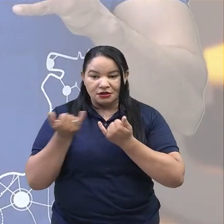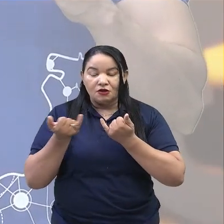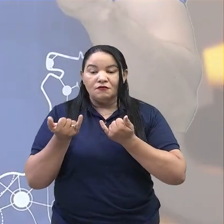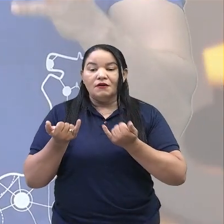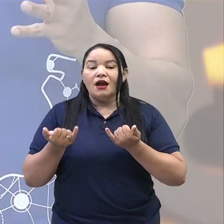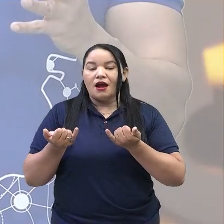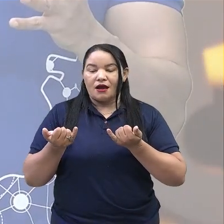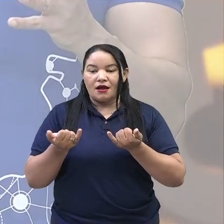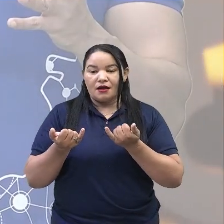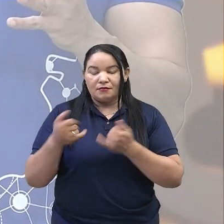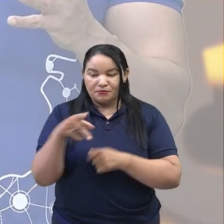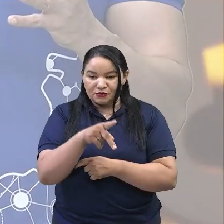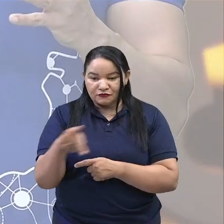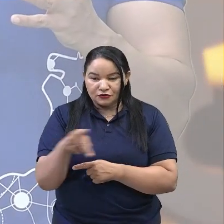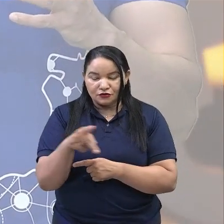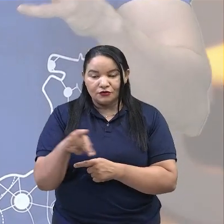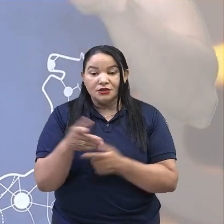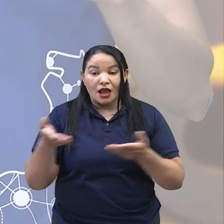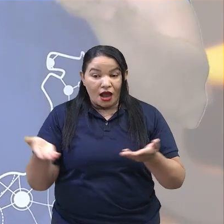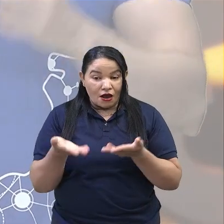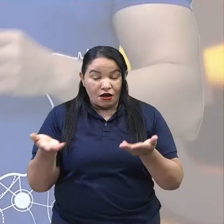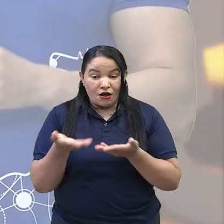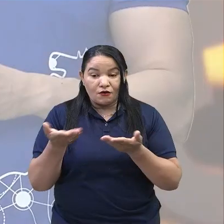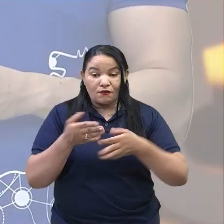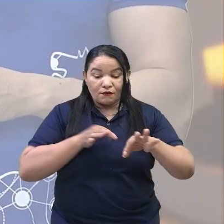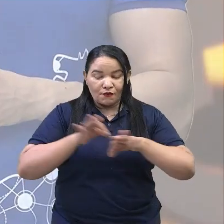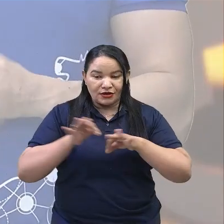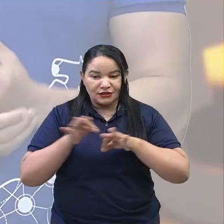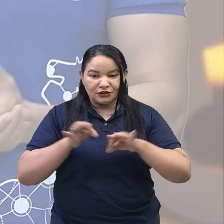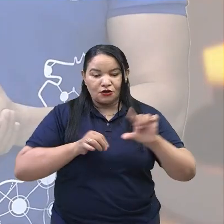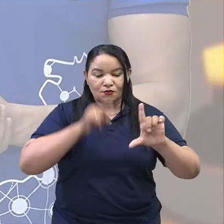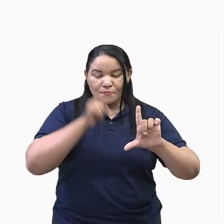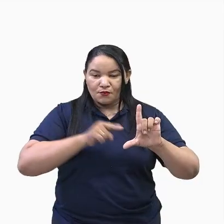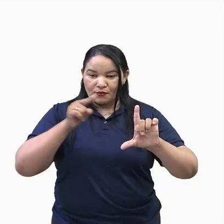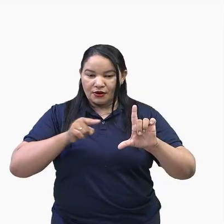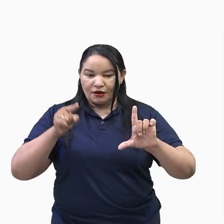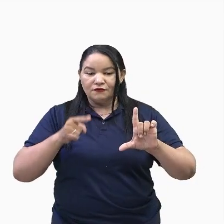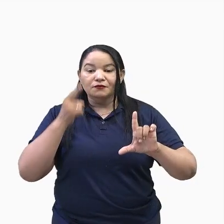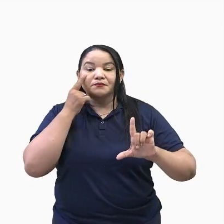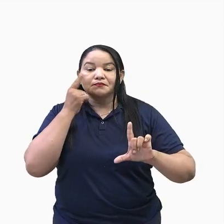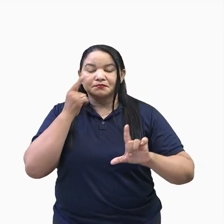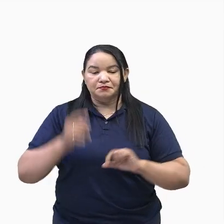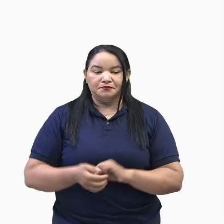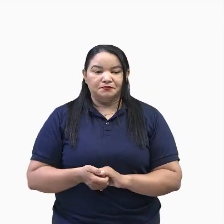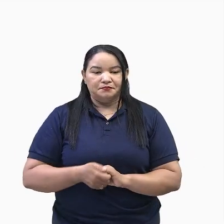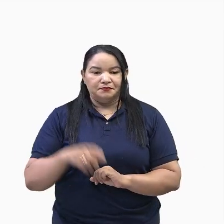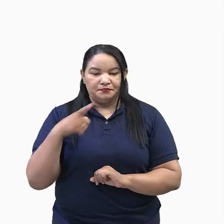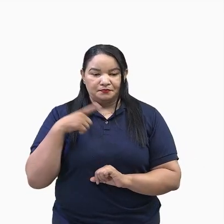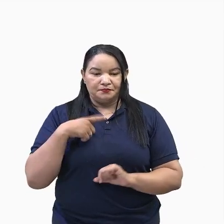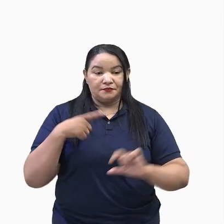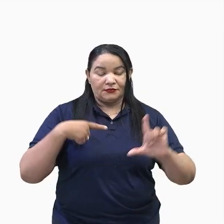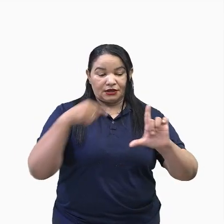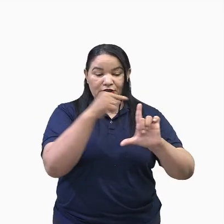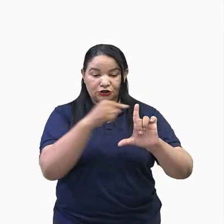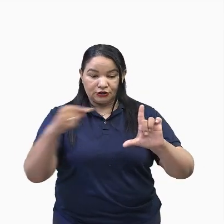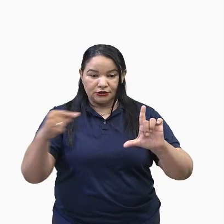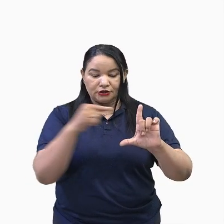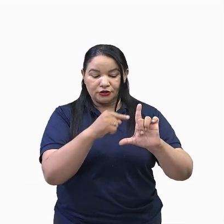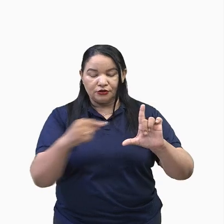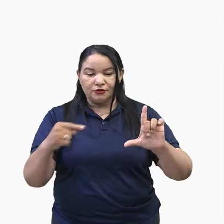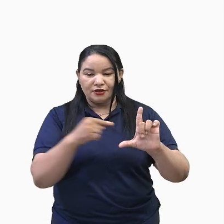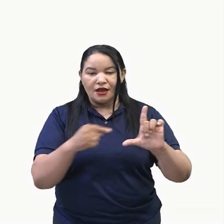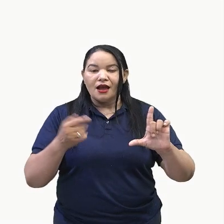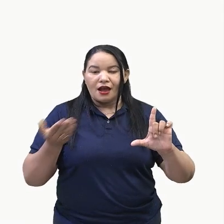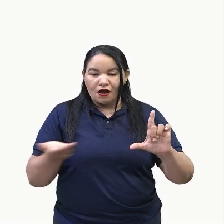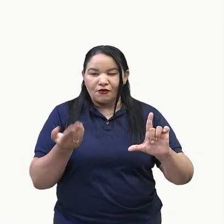ali pelos nossos professores, a gente vai montar um gráfico. Acompanhe aqui. Temos o gráfico de linha e olha como é interessante